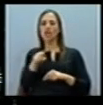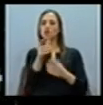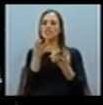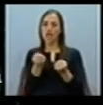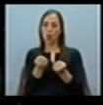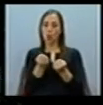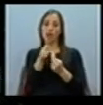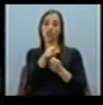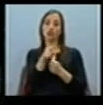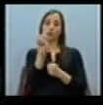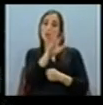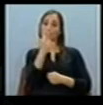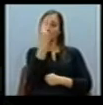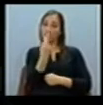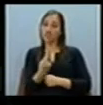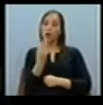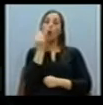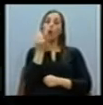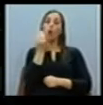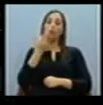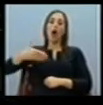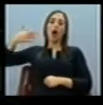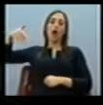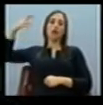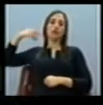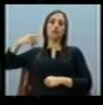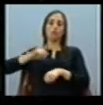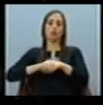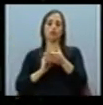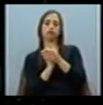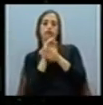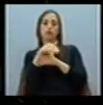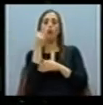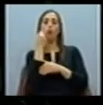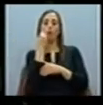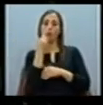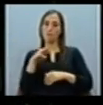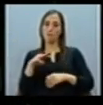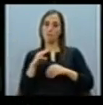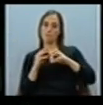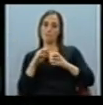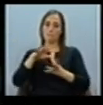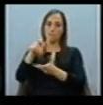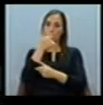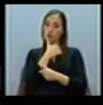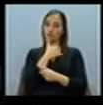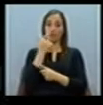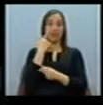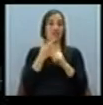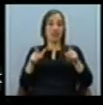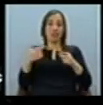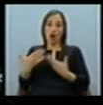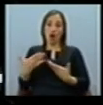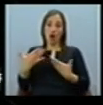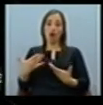imagem artística do que terá sido Marte, precisamente nessa altura da erupção vulcânica. Repara como é completamente diferente de Marte que nós conhecemos hoje, mas,